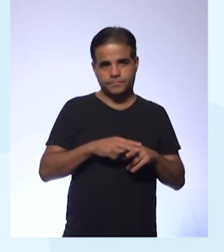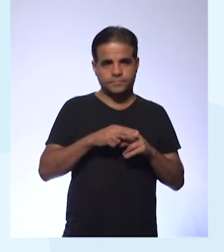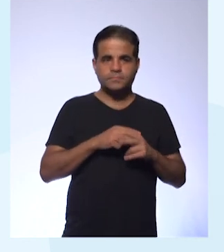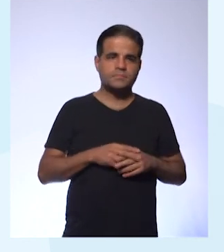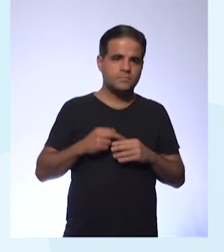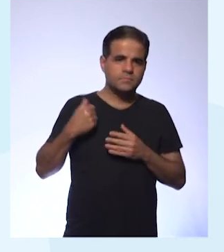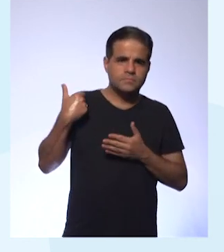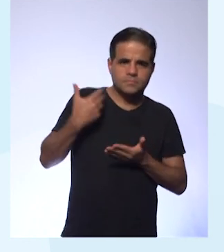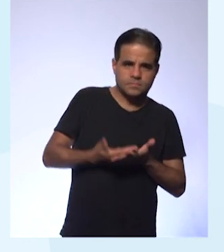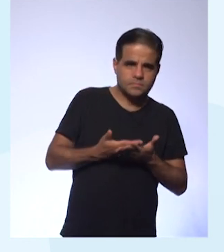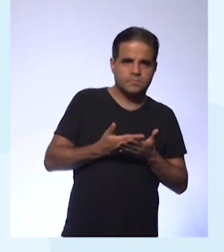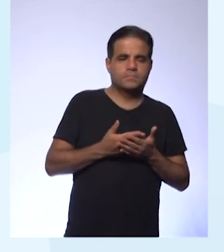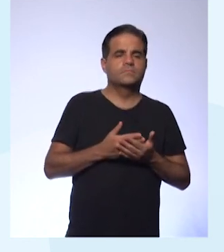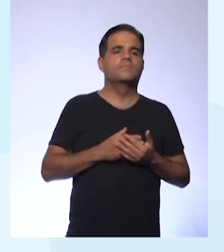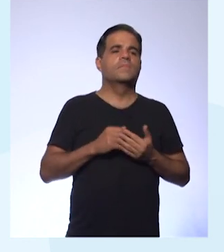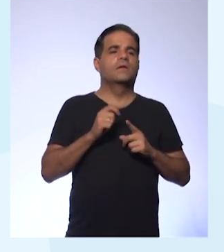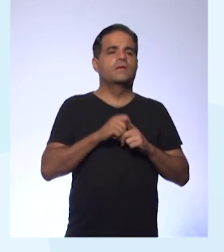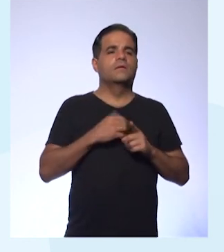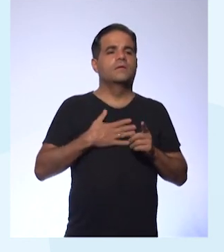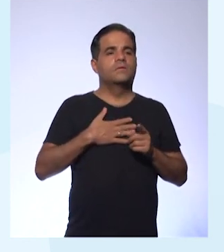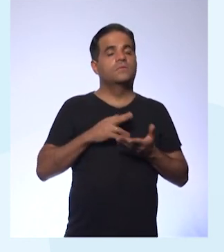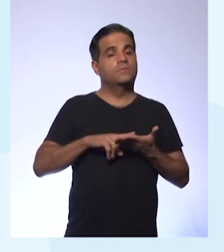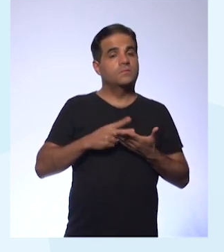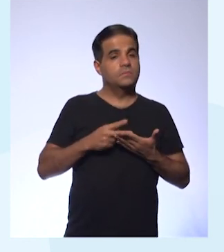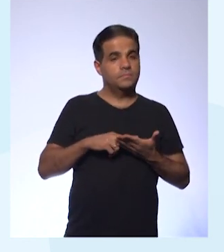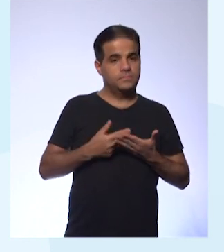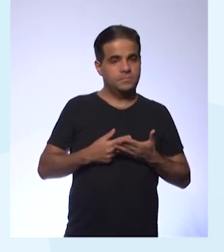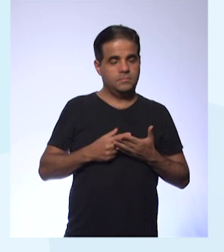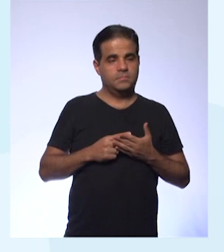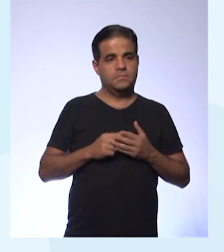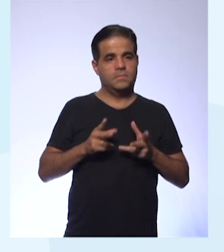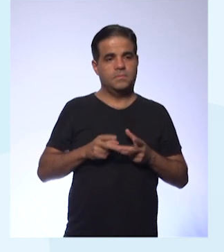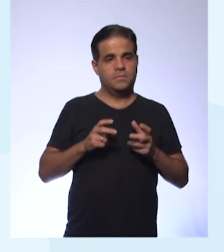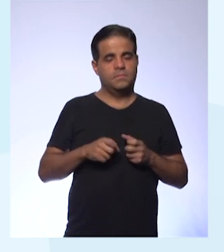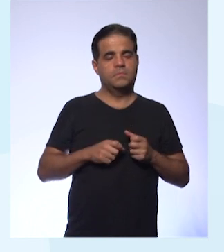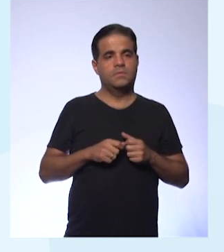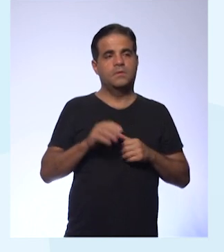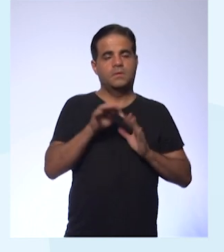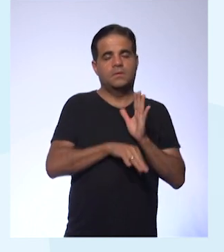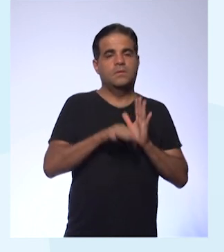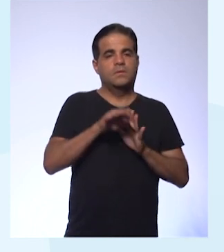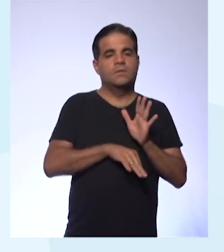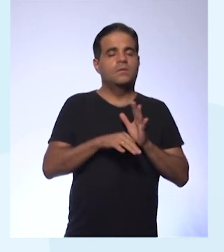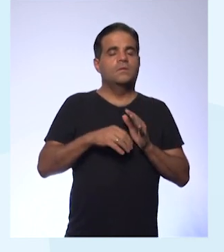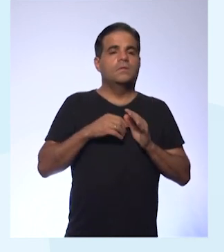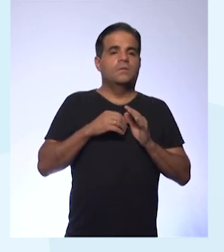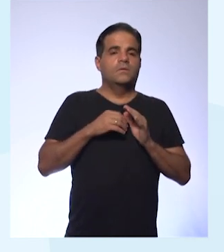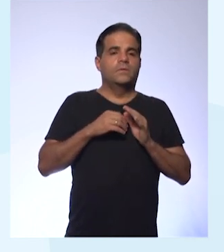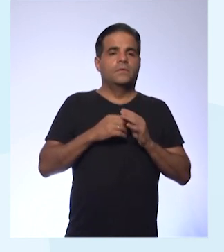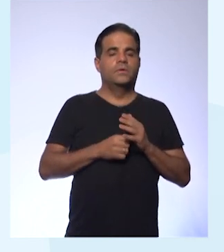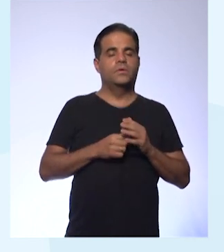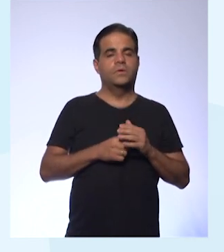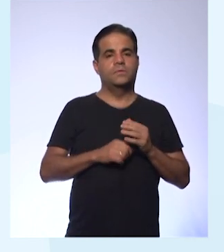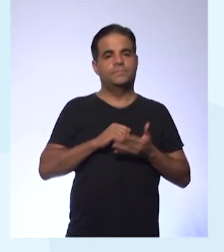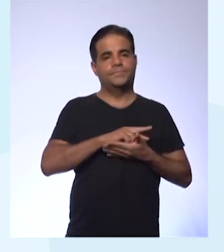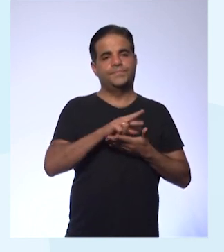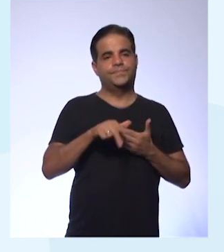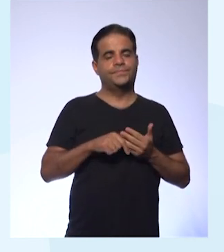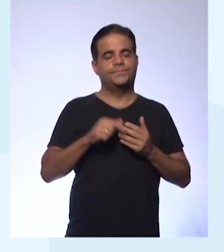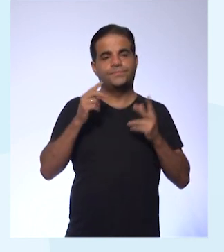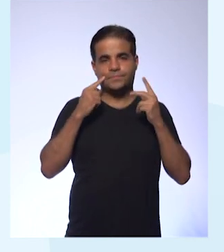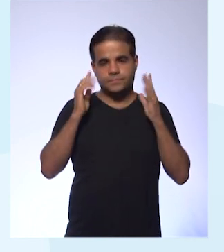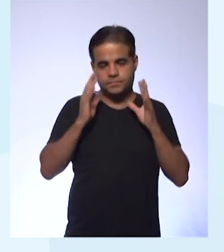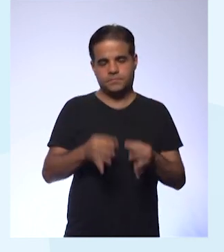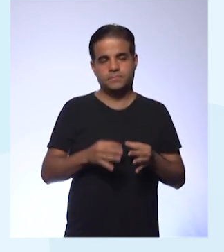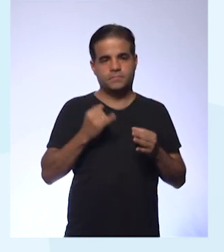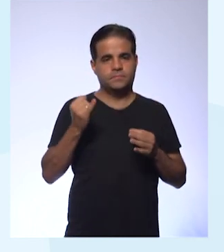desde agosto para cá. Vamos interpretar e explorar o gênero textual poema e suas características. Enfatizar